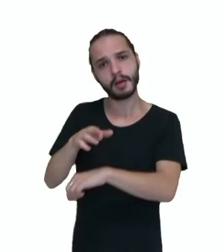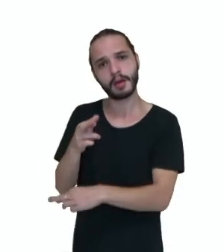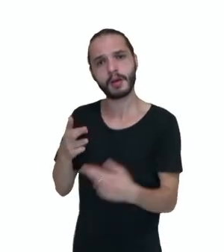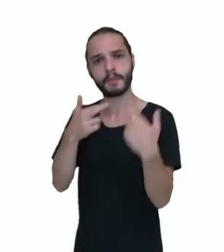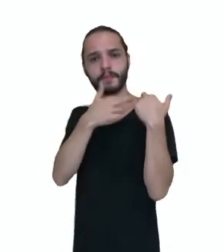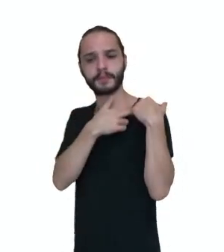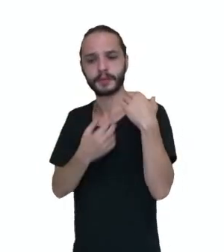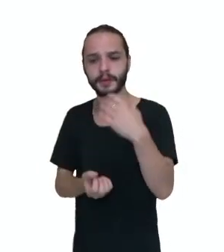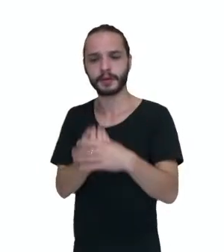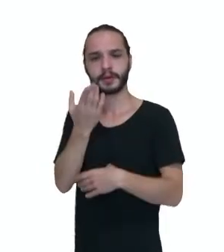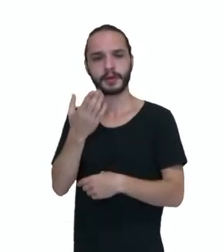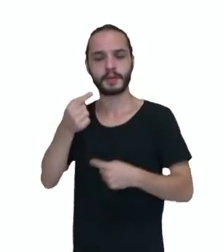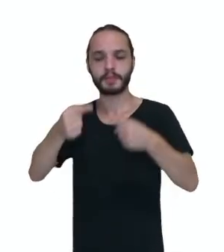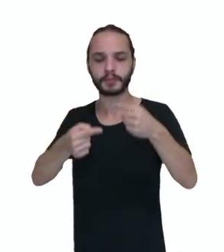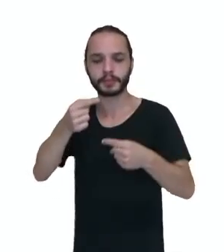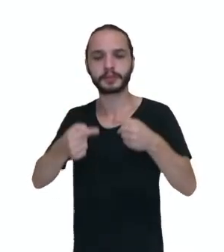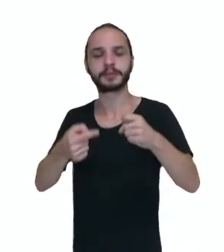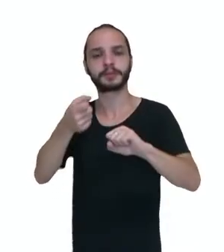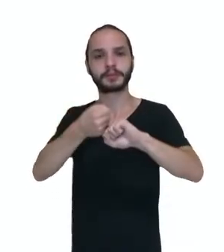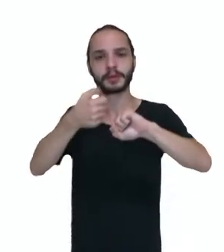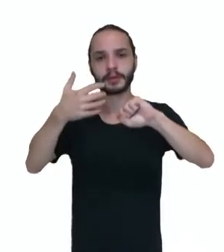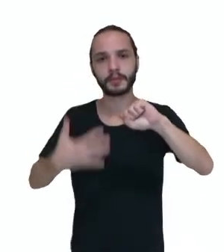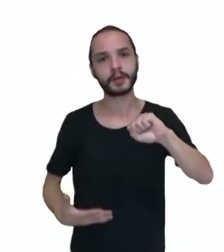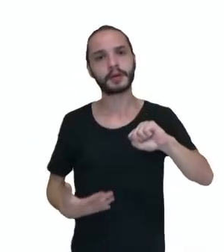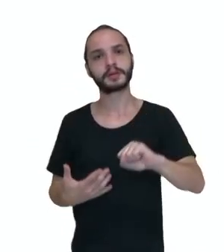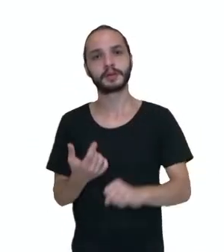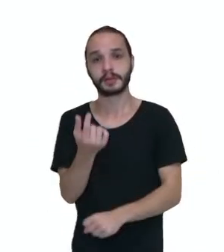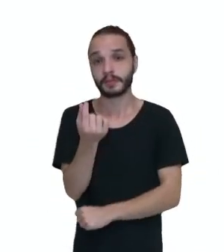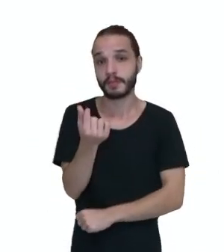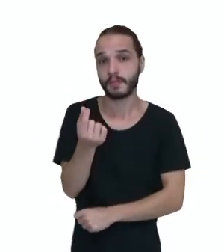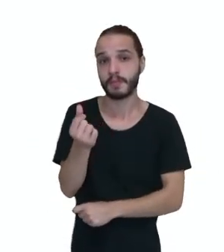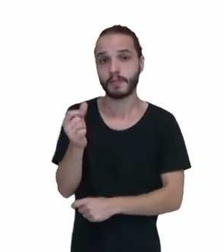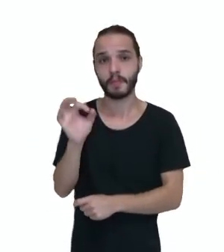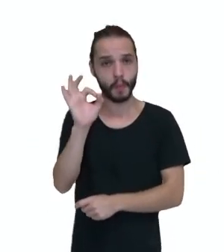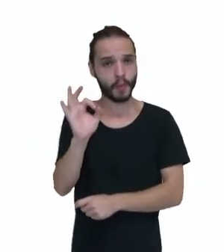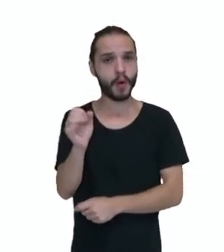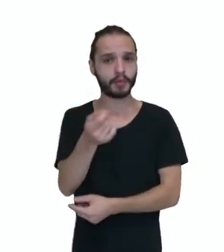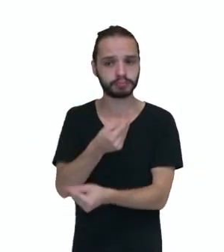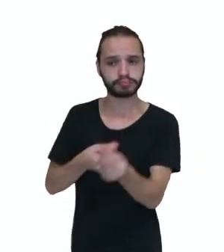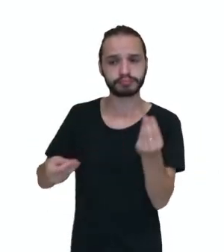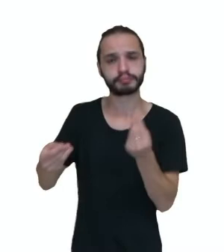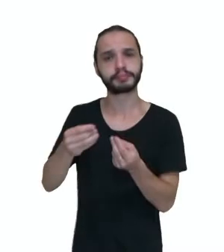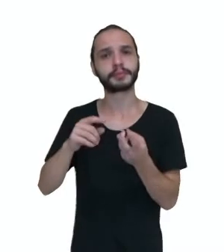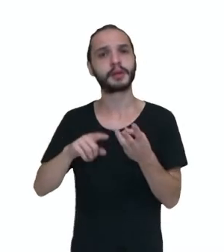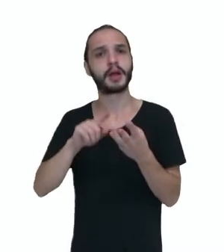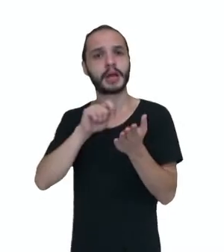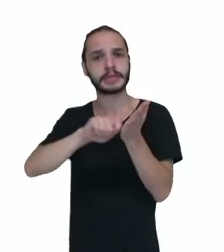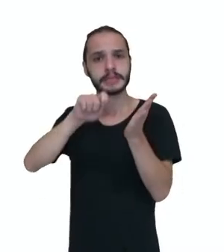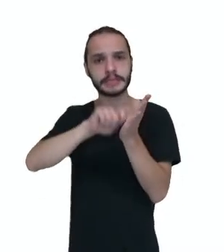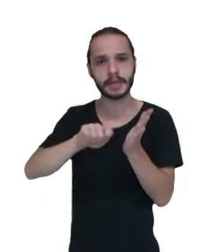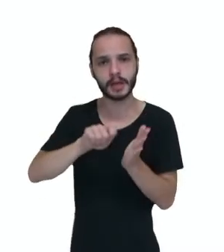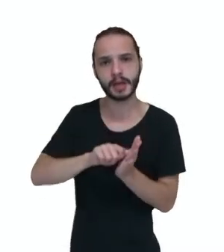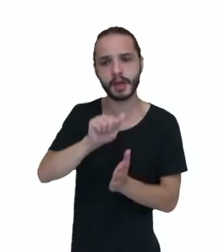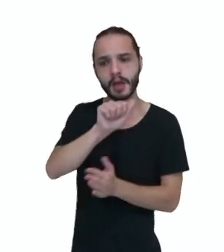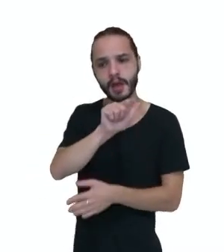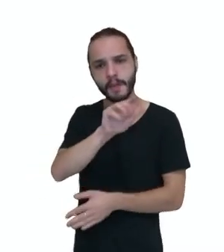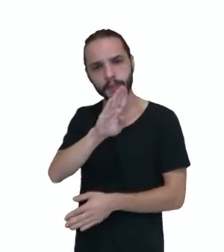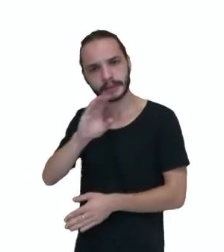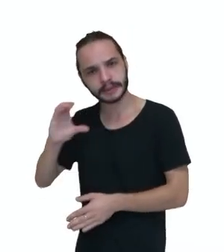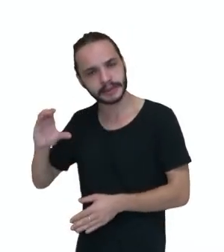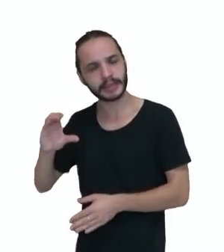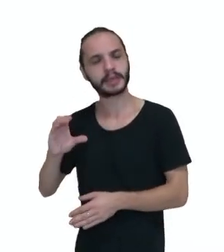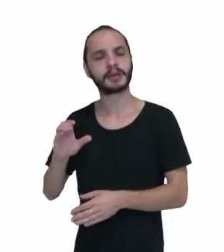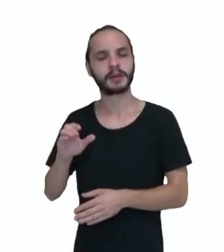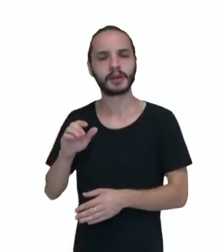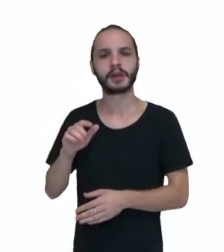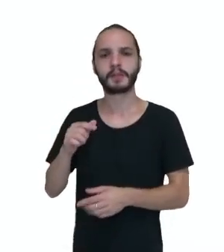né? Da democracia, da moeda, da escrita alfabética, geometria e da filosofia. Mas além